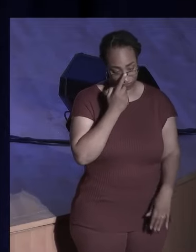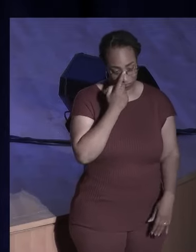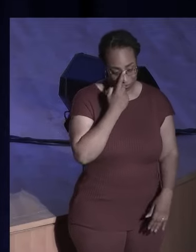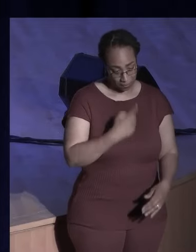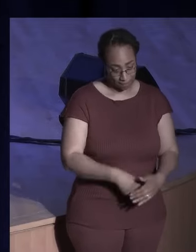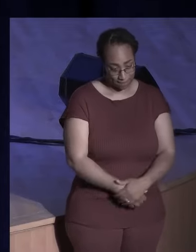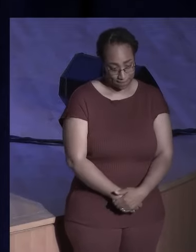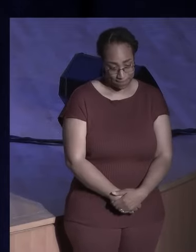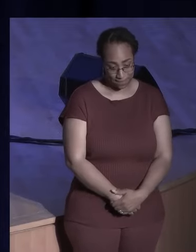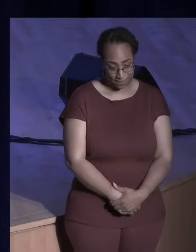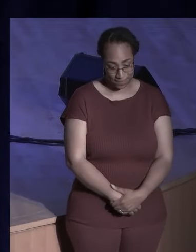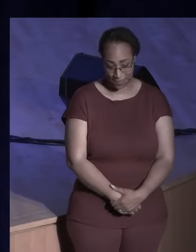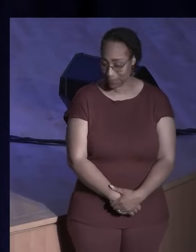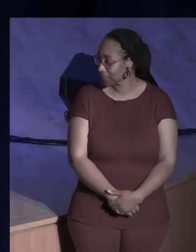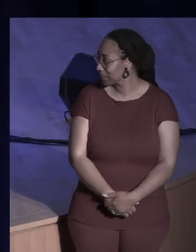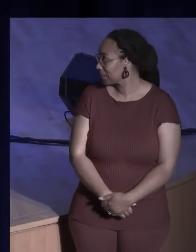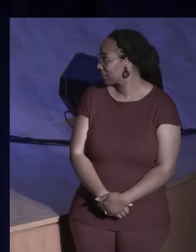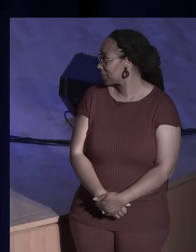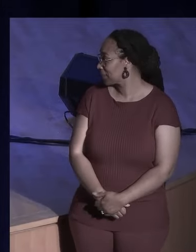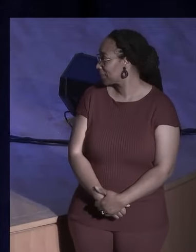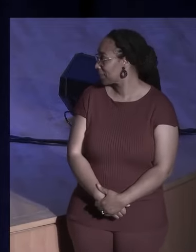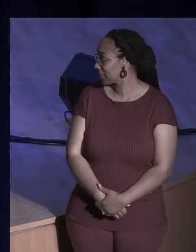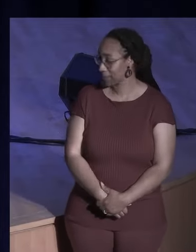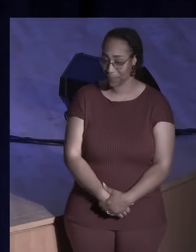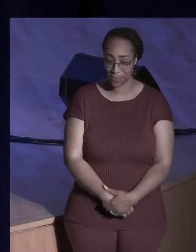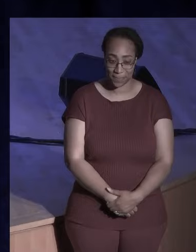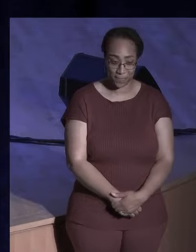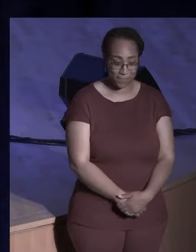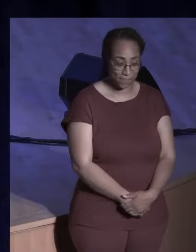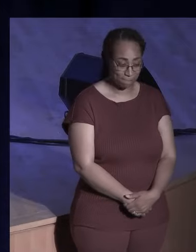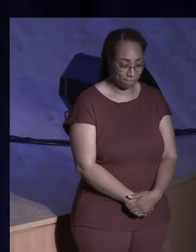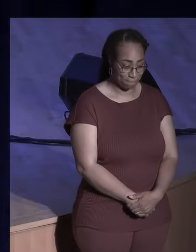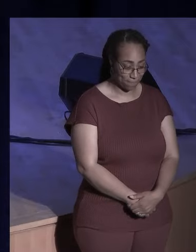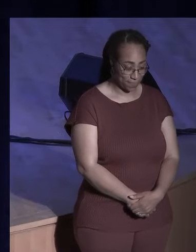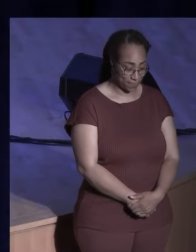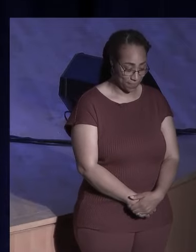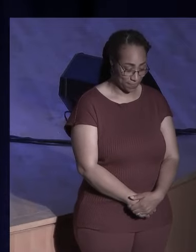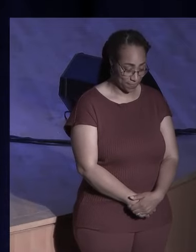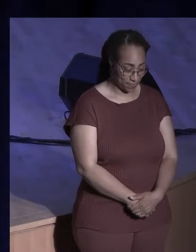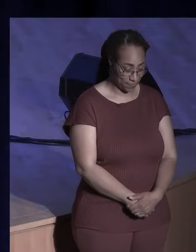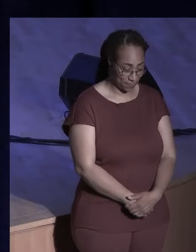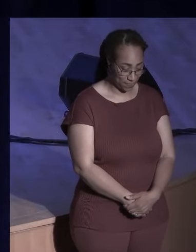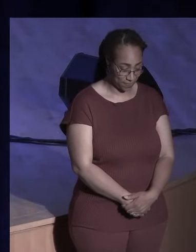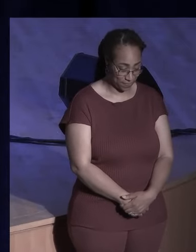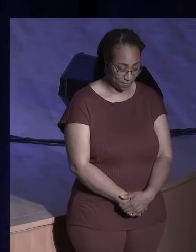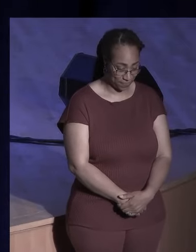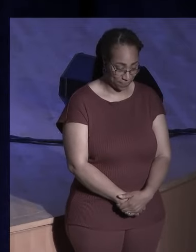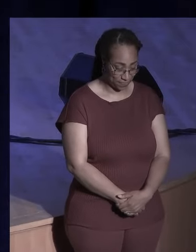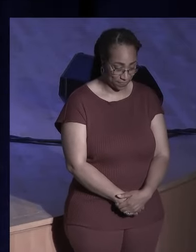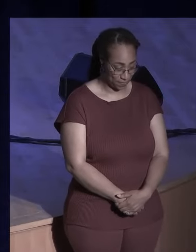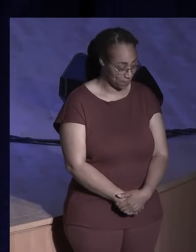oukou no māluna, a o oukou no mālalo. E ho mai ka ike, E ho mai kai kaika, e ho mai ki aka